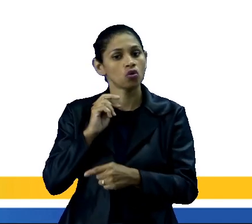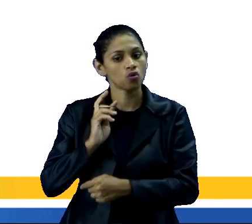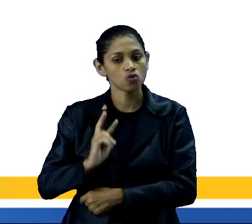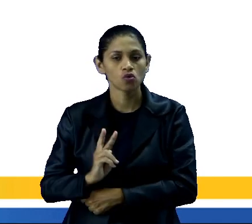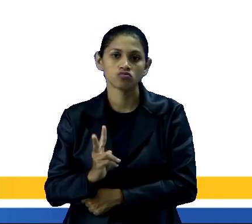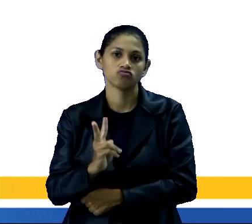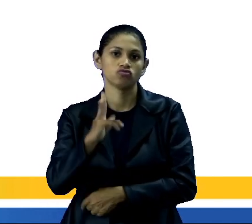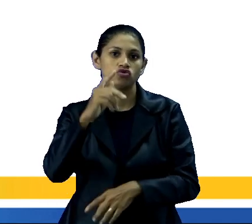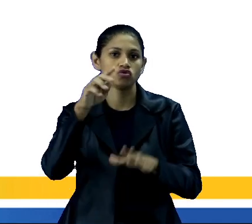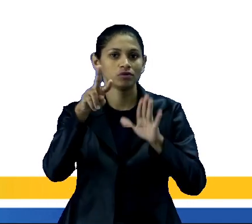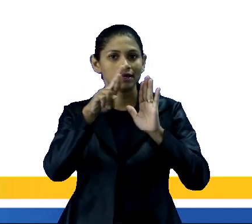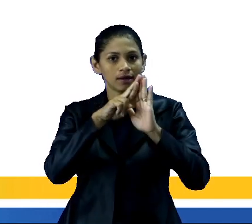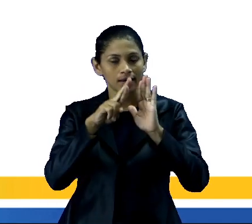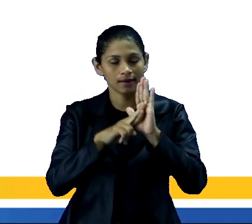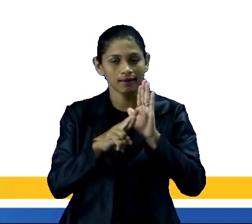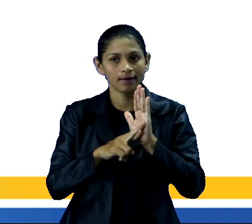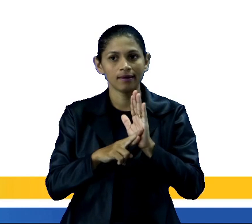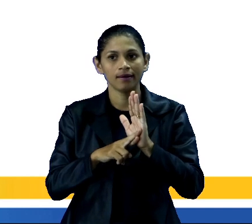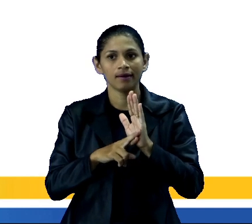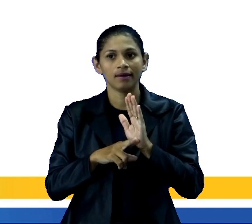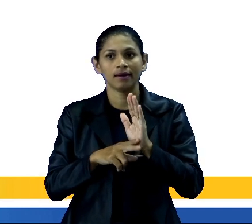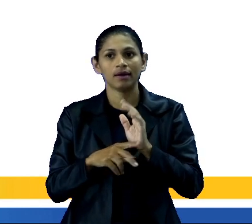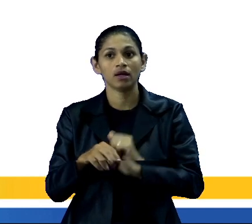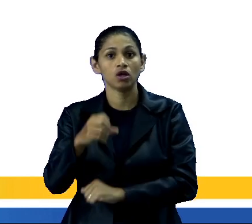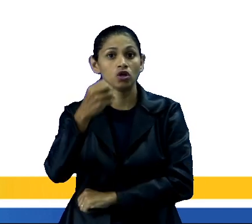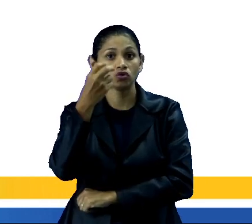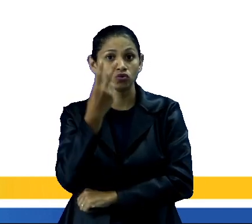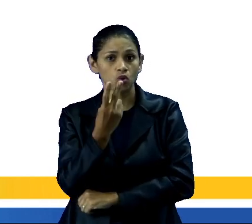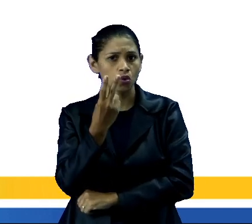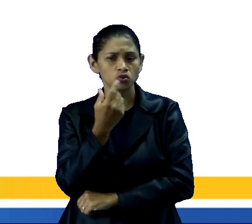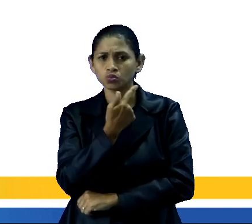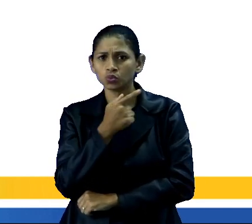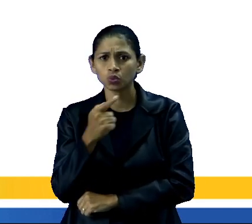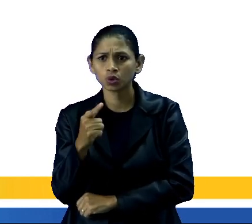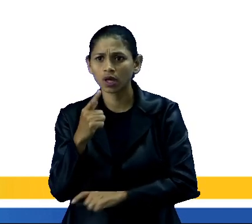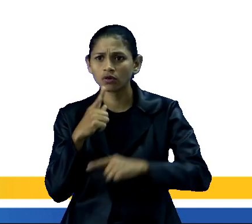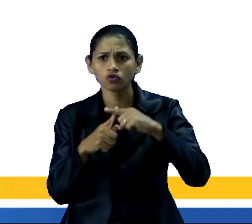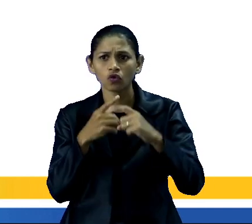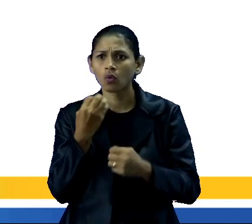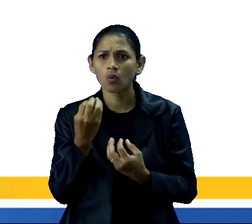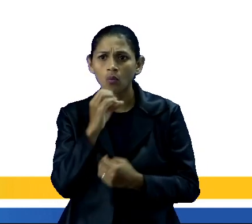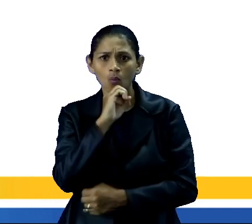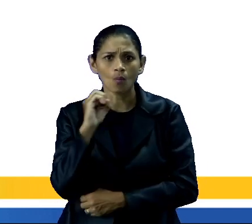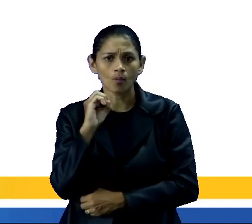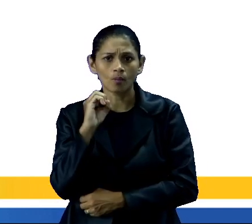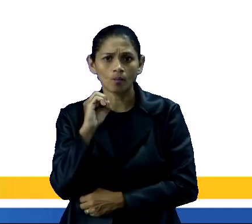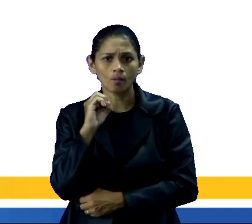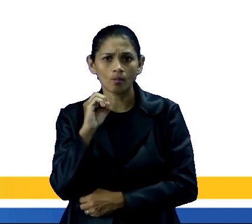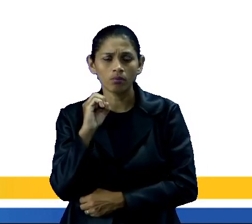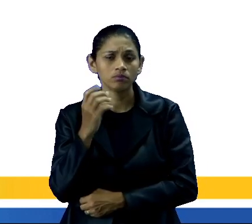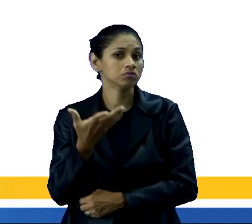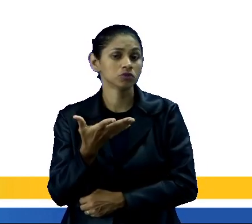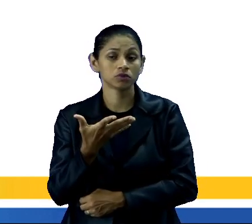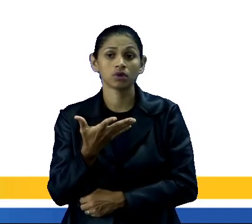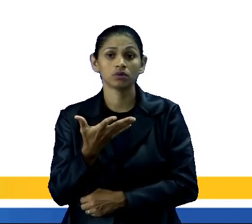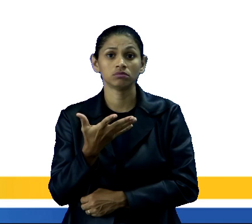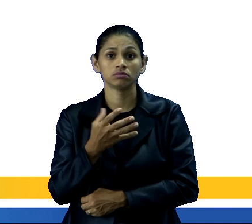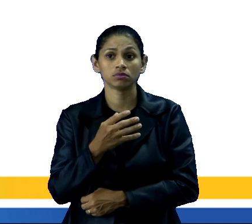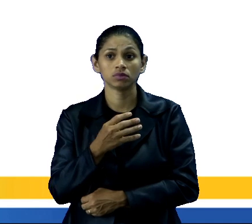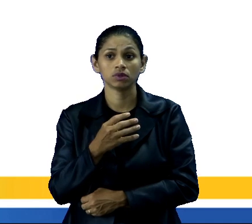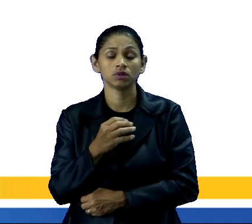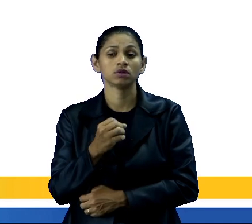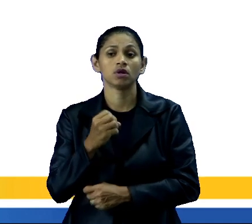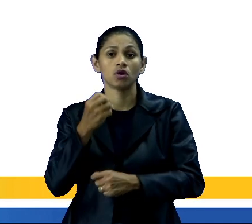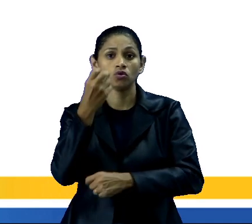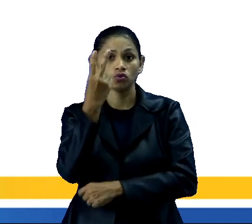regrinha. 2, não tem ninguém para somar com ele, desce. É como se eu estivesse somando 2 mais 0. Que dá 2. E aí do lado